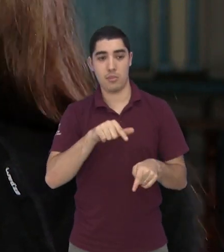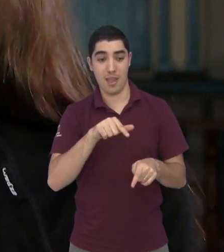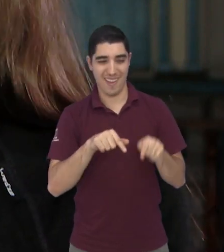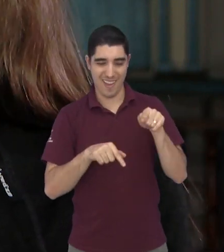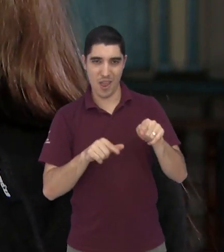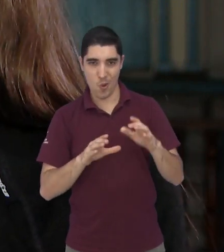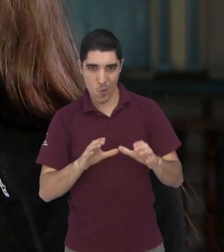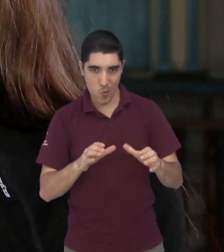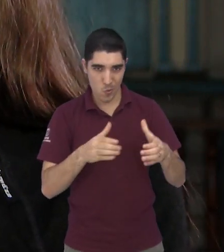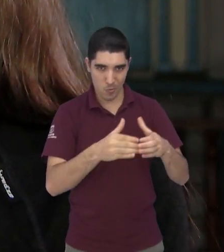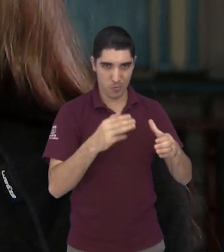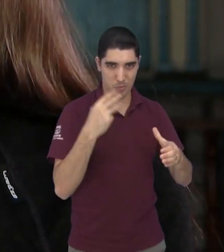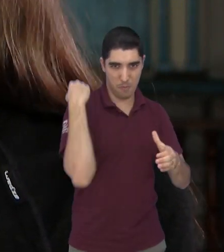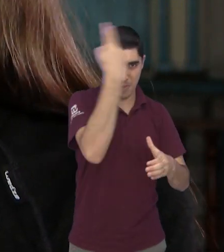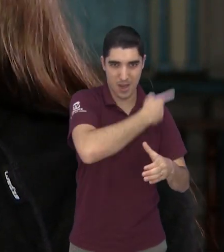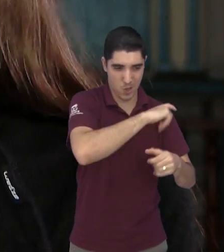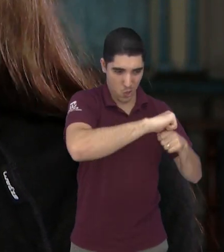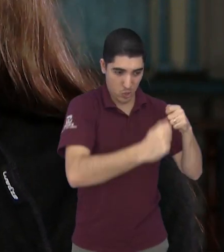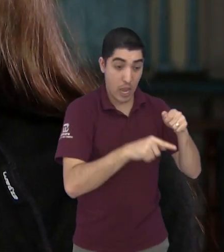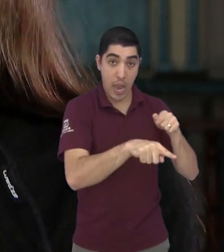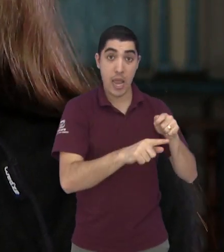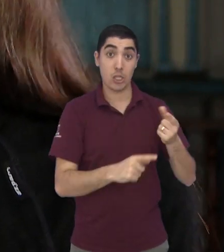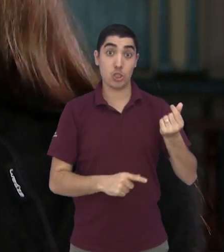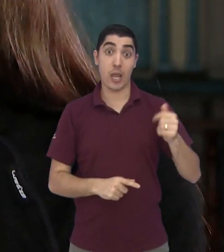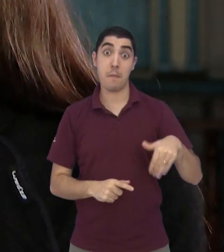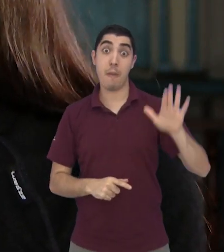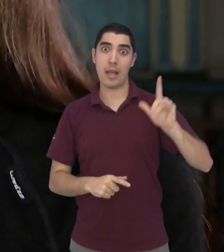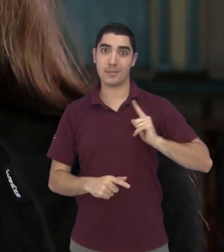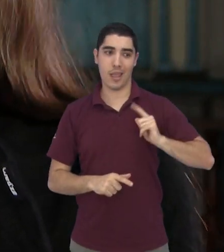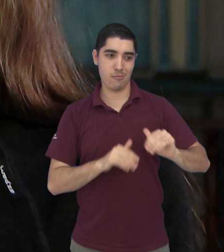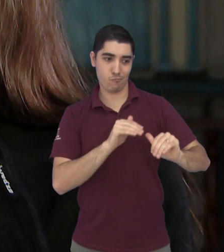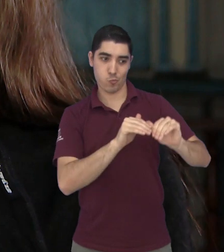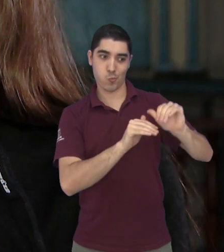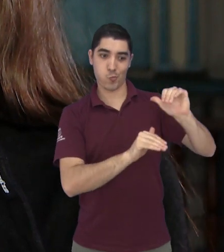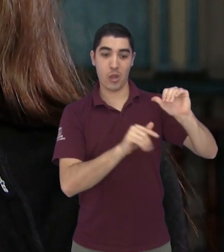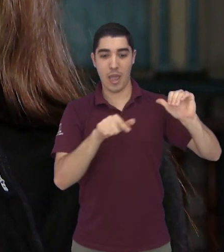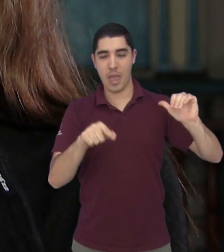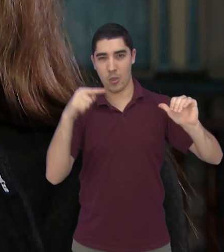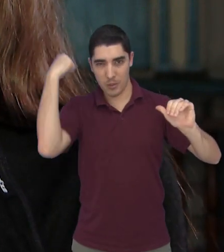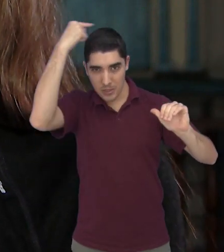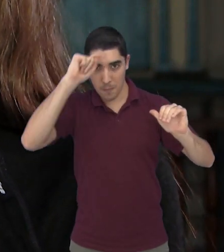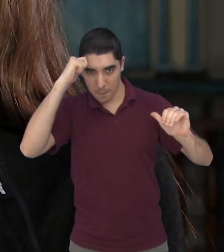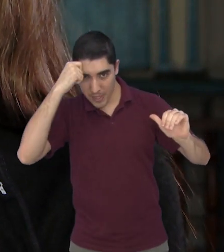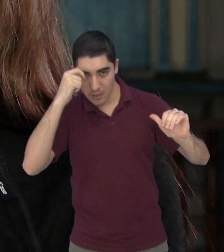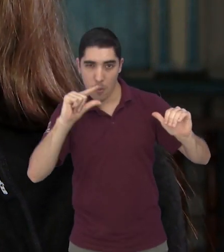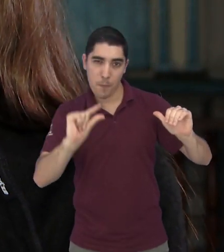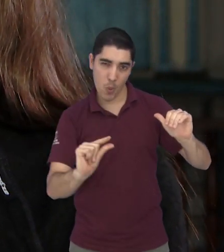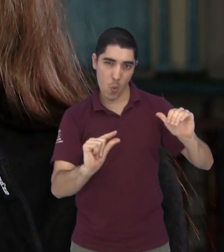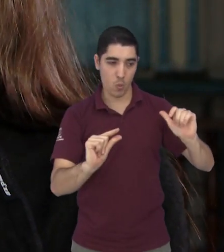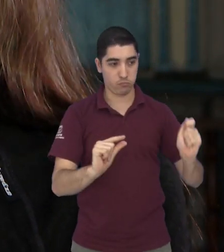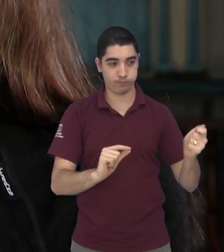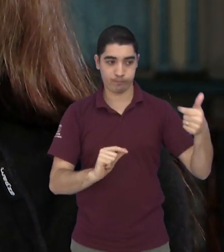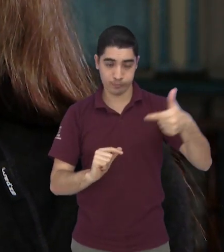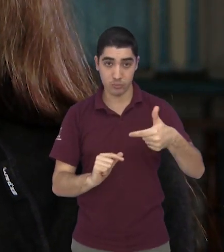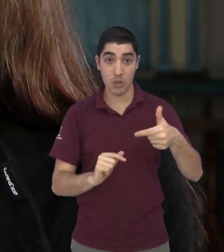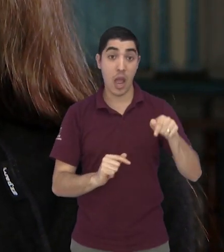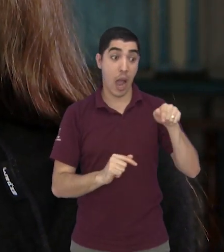Benedito. Isso não significa que elas eram separadas, elas funcionavam na capela de Nossa Senhora do